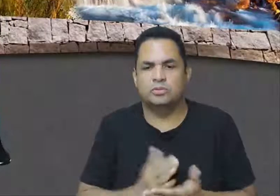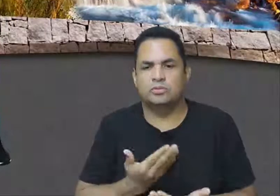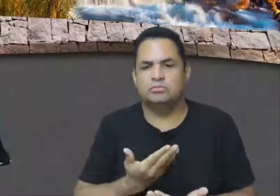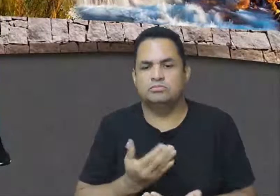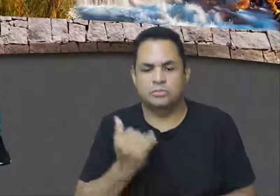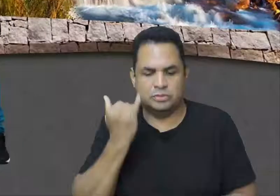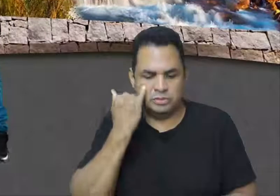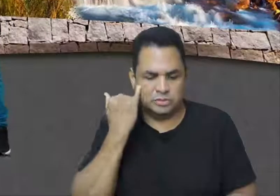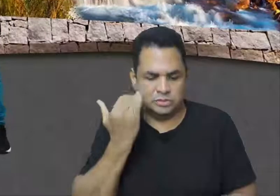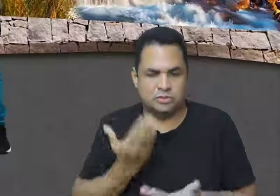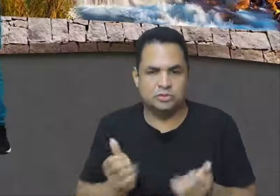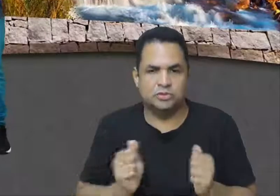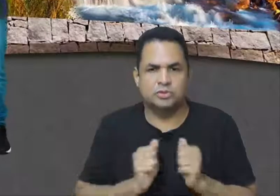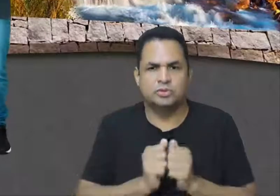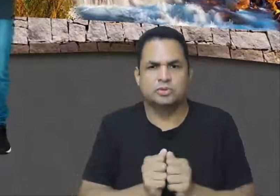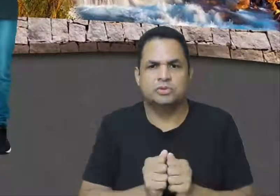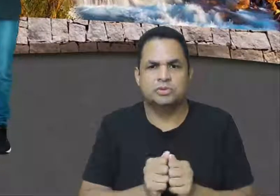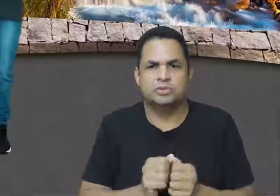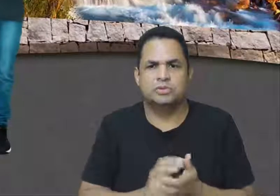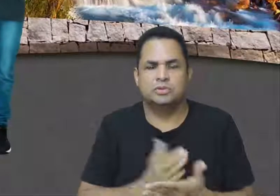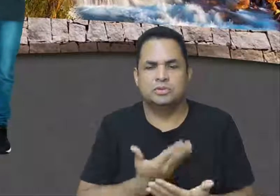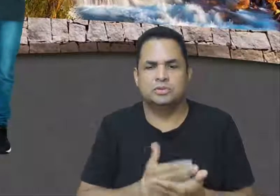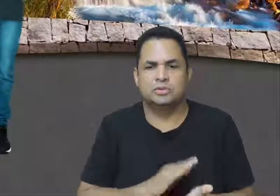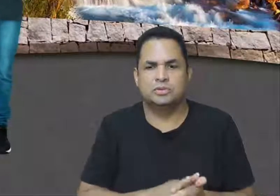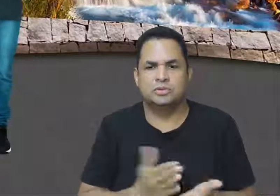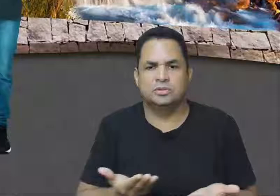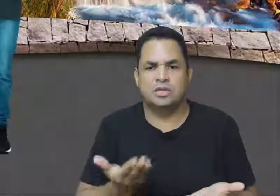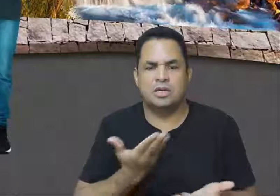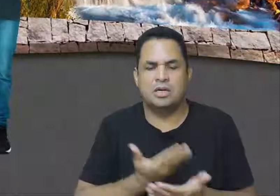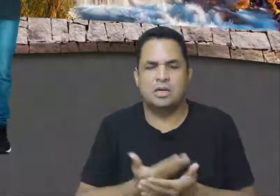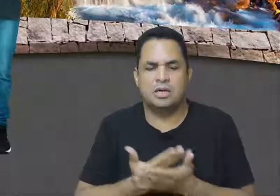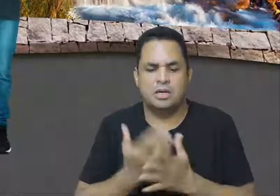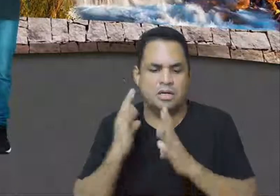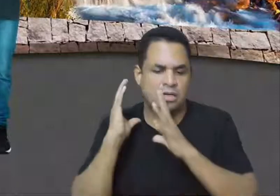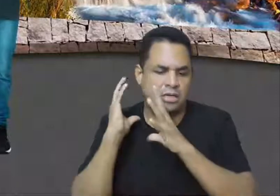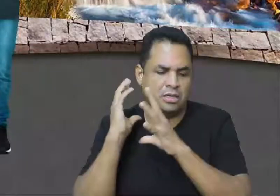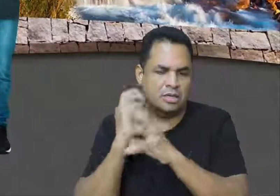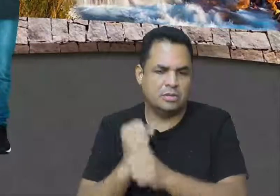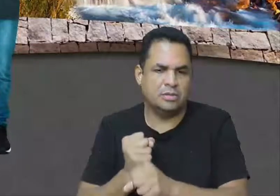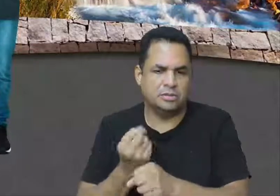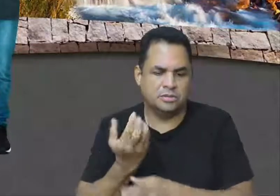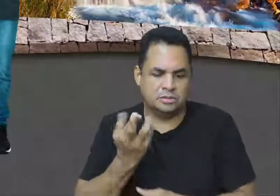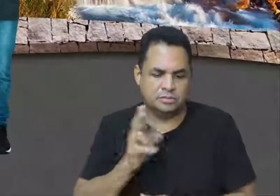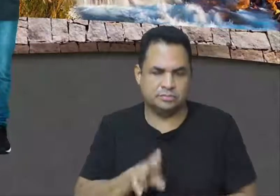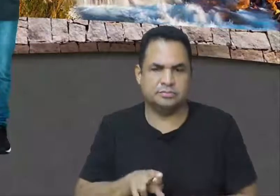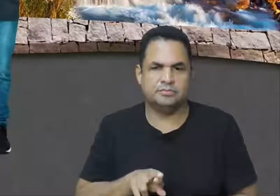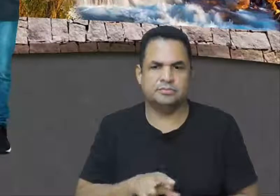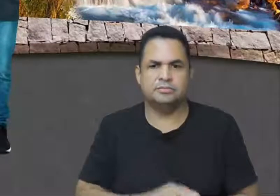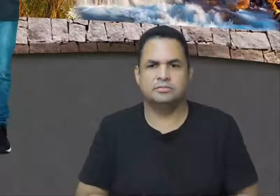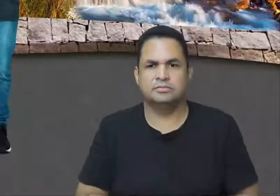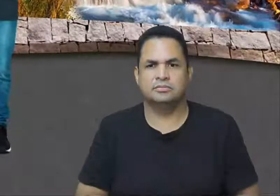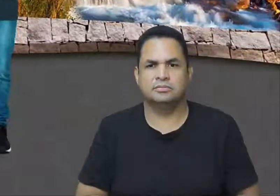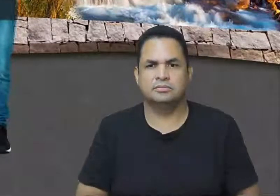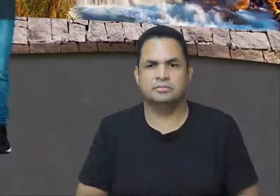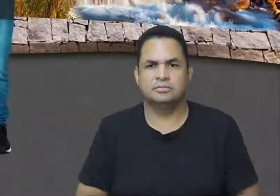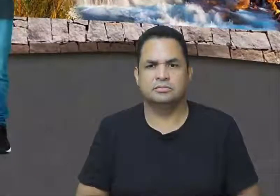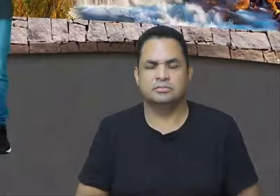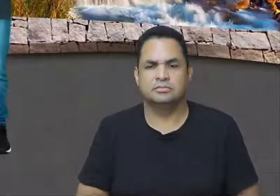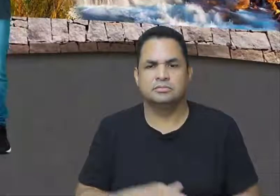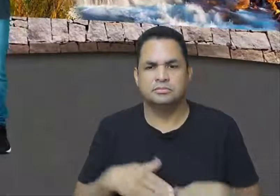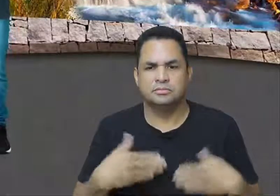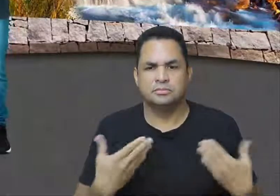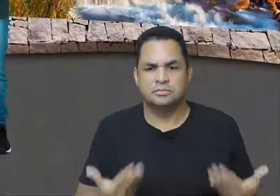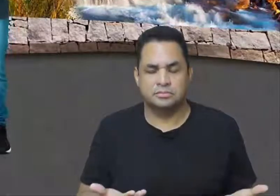interpretação. Estamos chegando aqui com a aula de revisão para recuperação. E